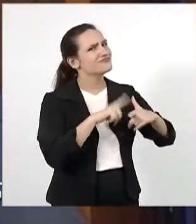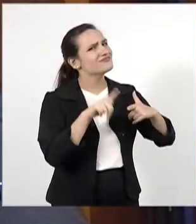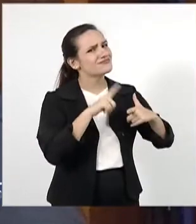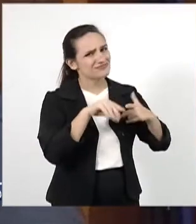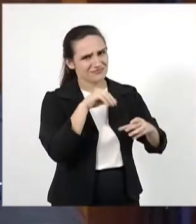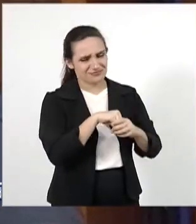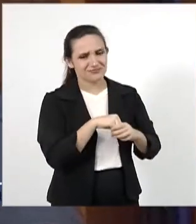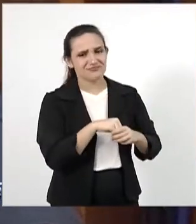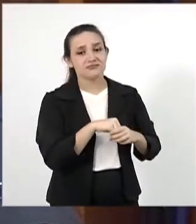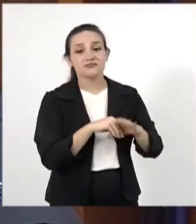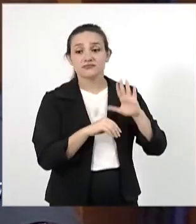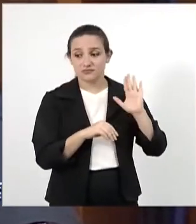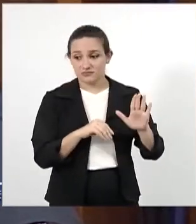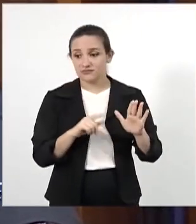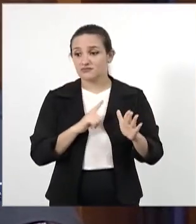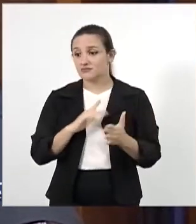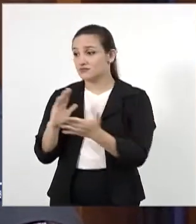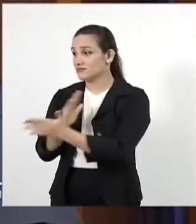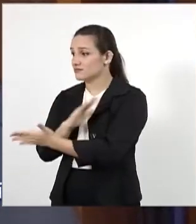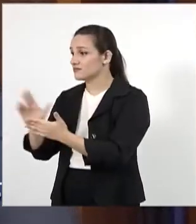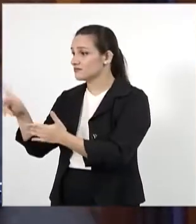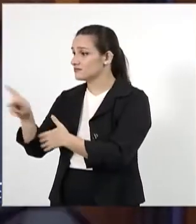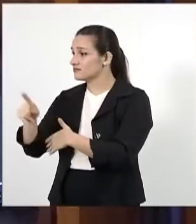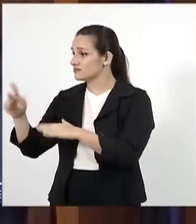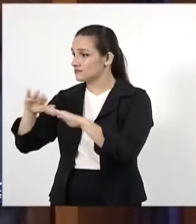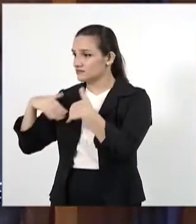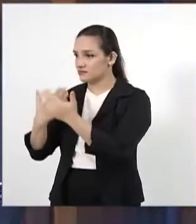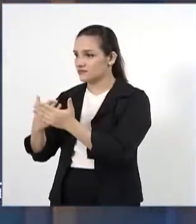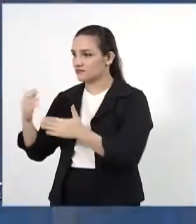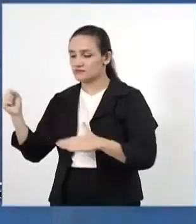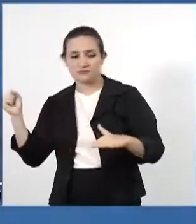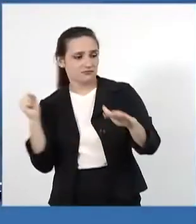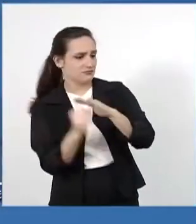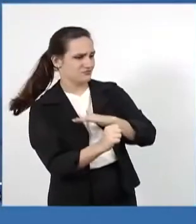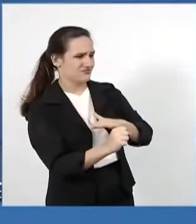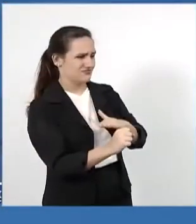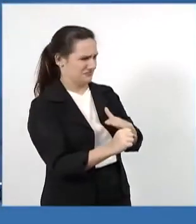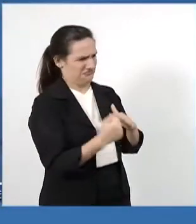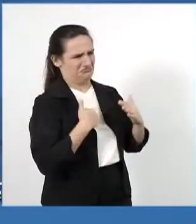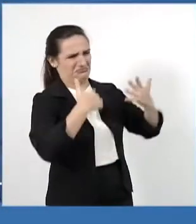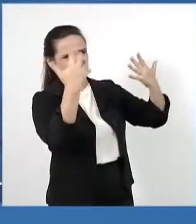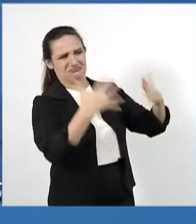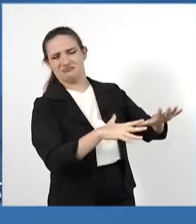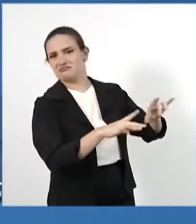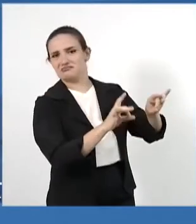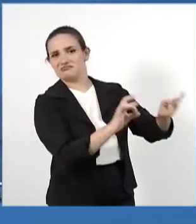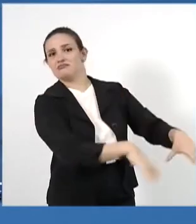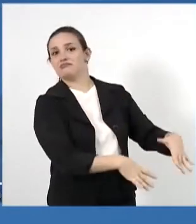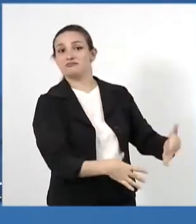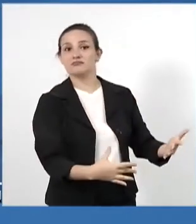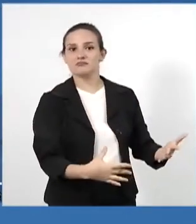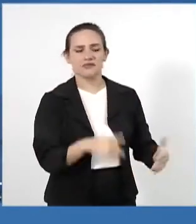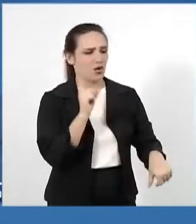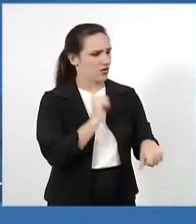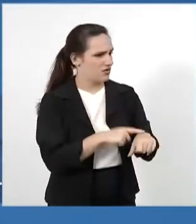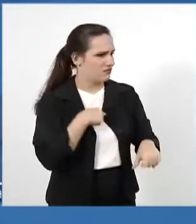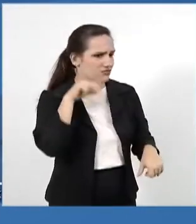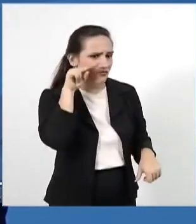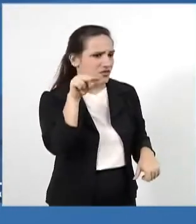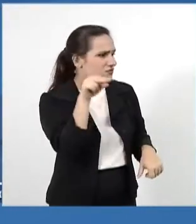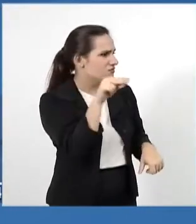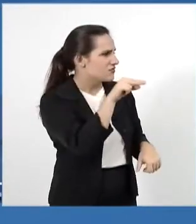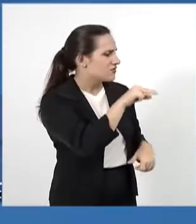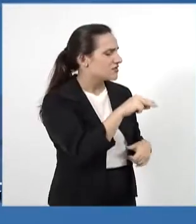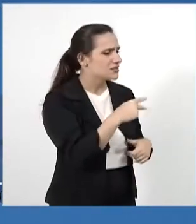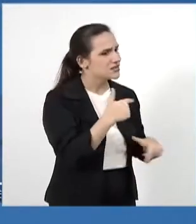Alguns professores que são encaminhados para lá, eles não ficam, não permanecem na entidade, né? Quando ele vê a natureza